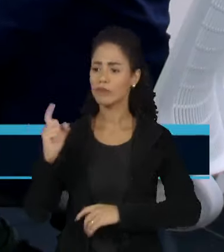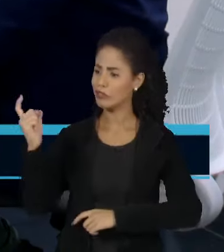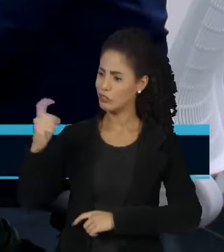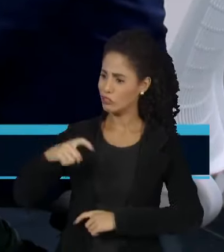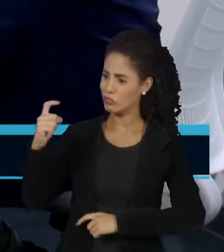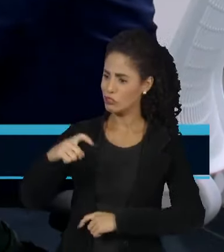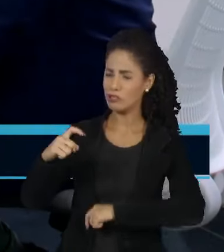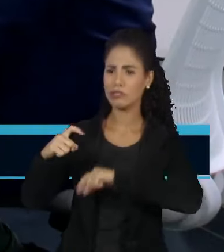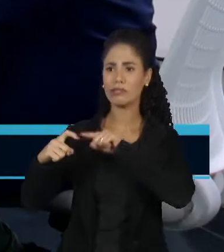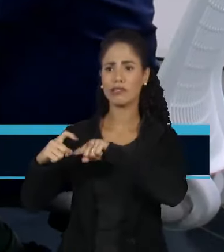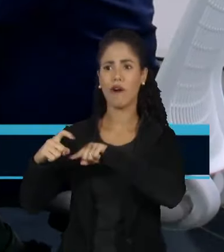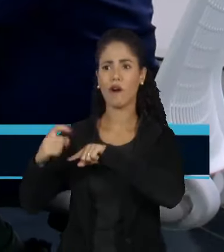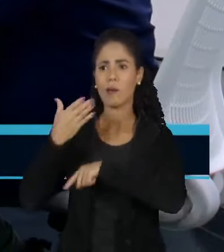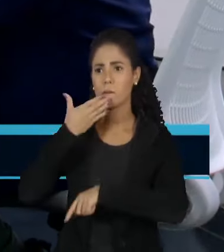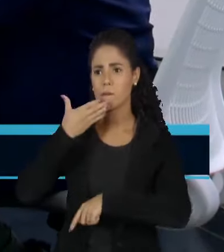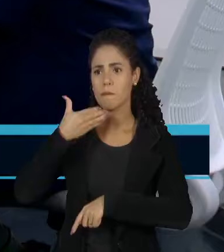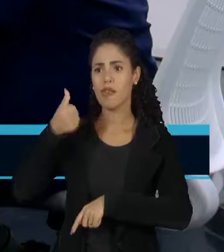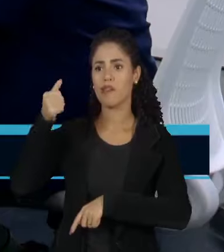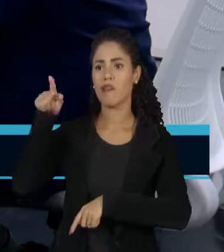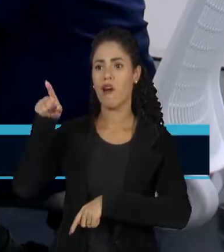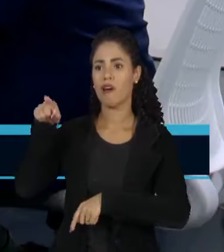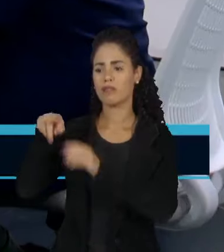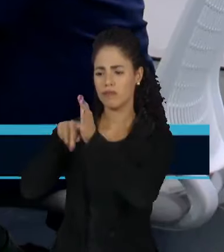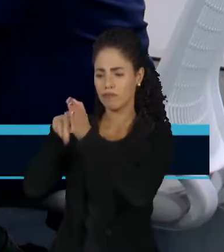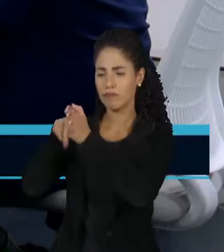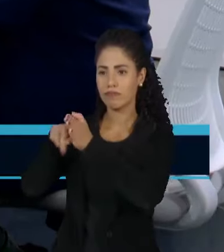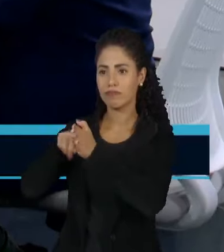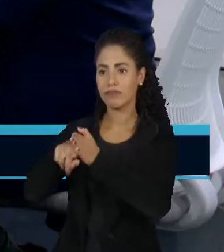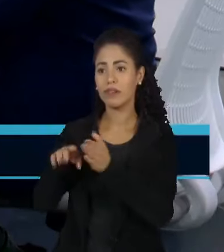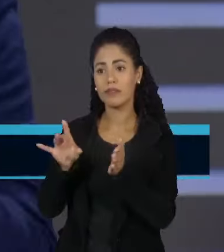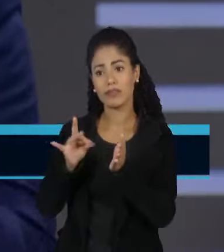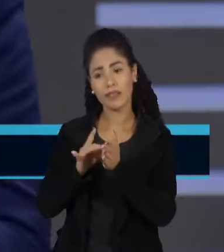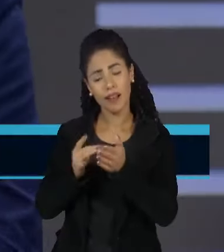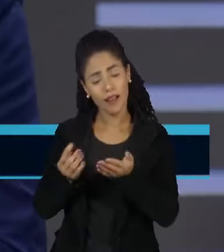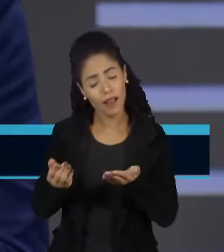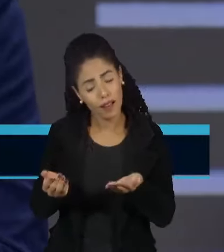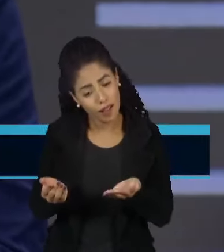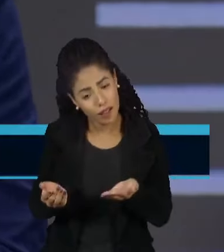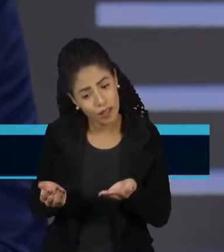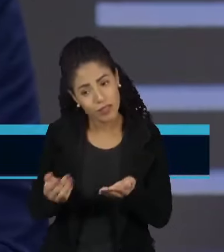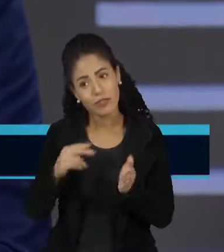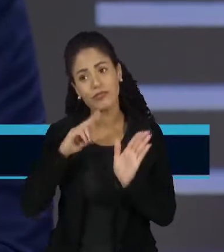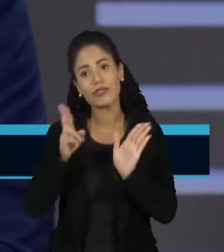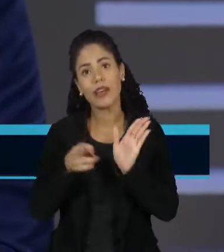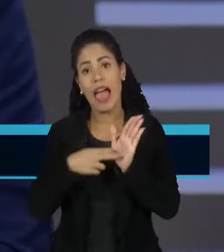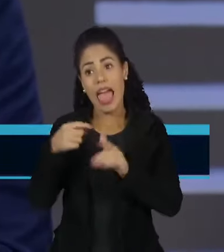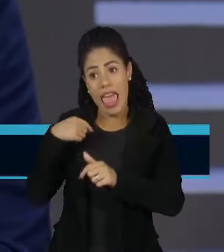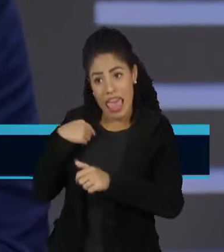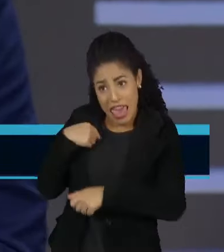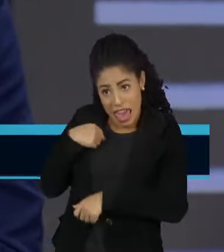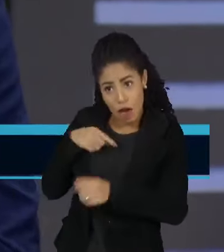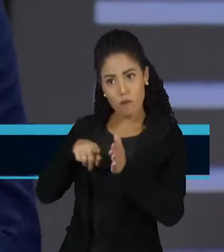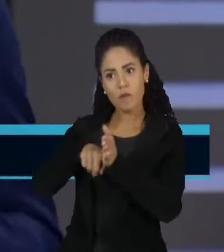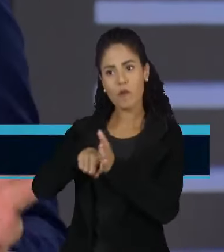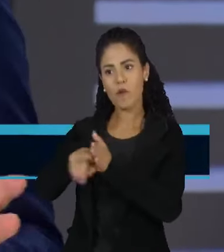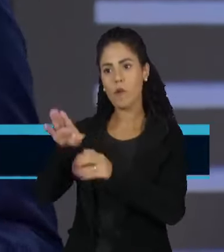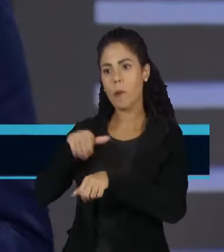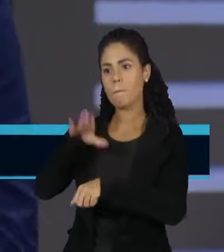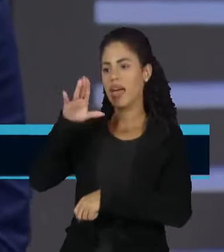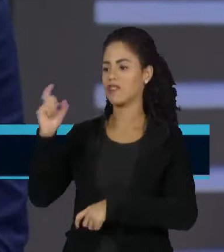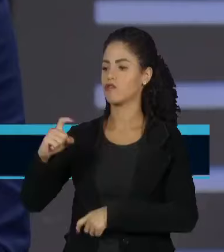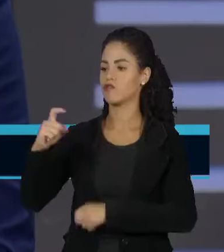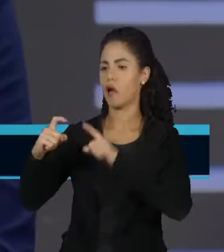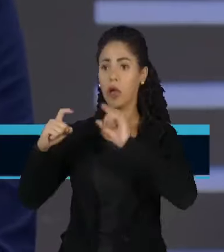é muito melhor de busca. É isso que eu tenho que dizer. Eu tenho feito mais buscas no TikTok, não de